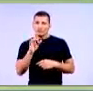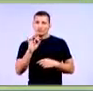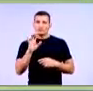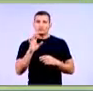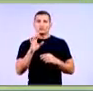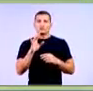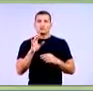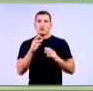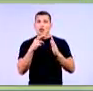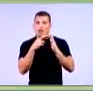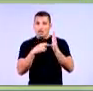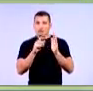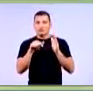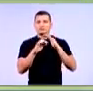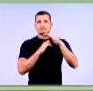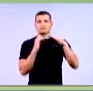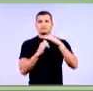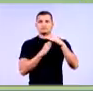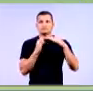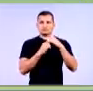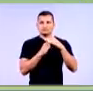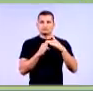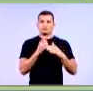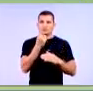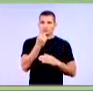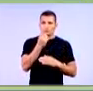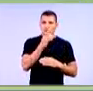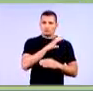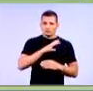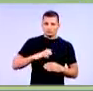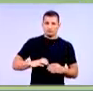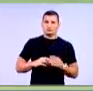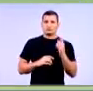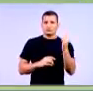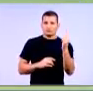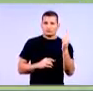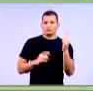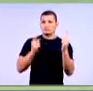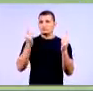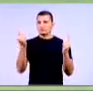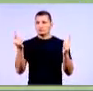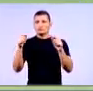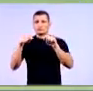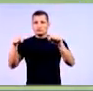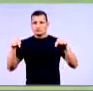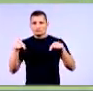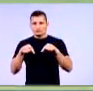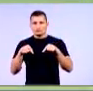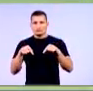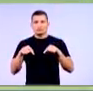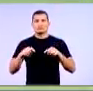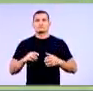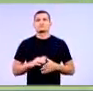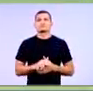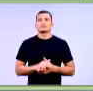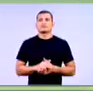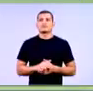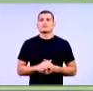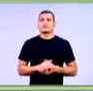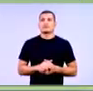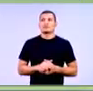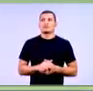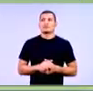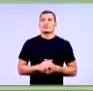regra aqui é de 1 para 1. Um funcionário coordena no máximo um departamento e um departamento é coordenado no máximo por um funcionário. E por